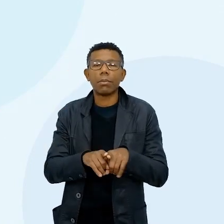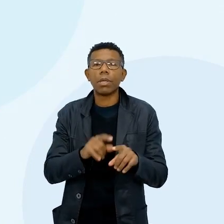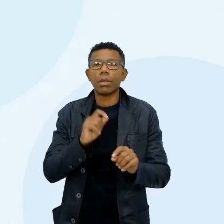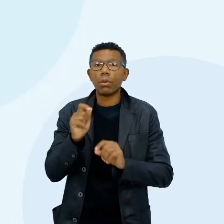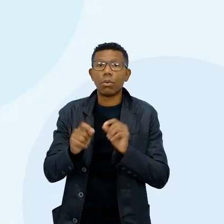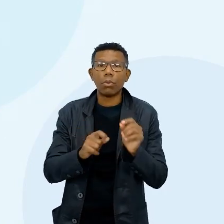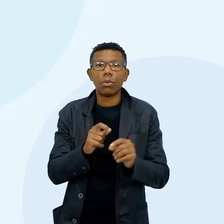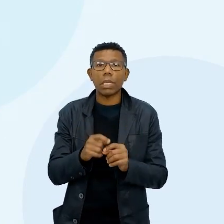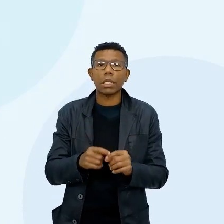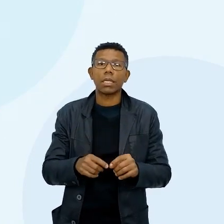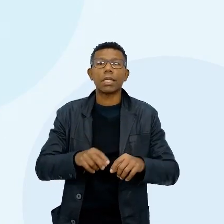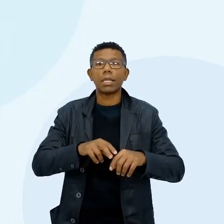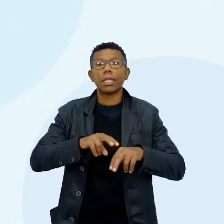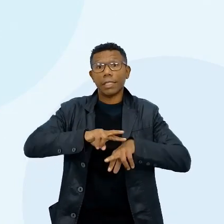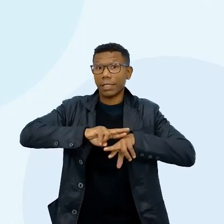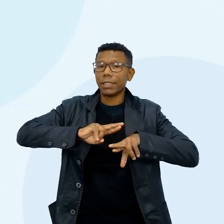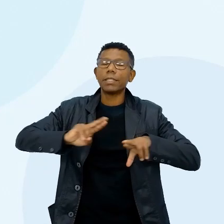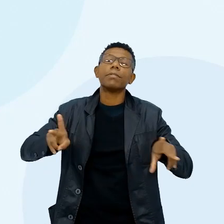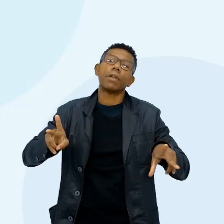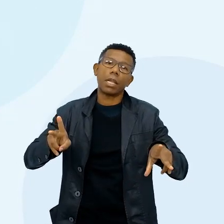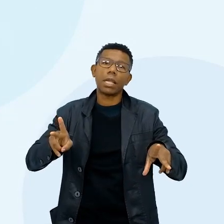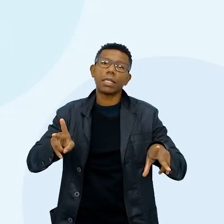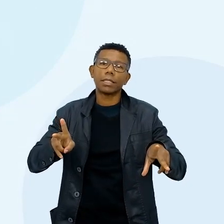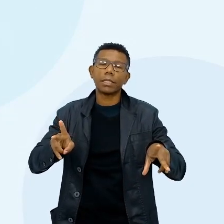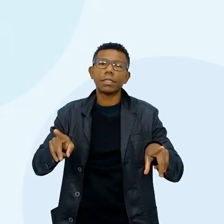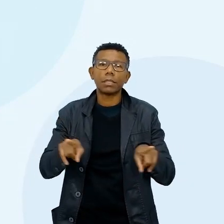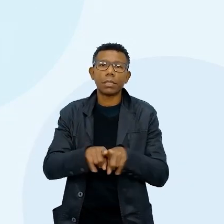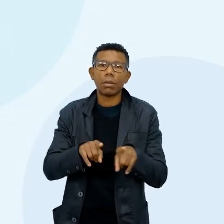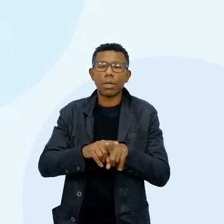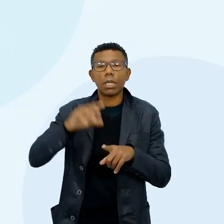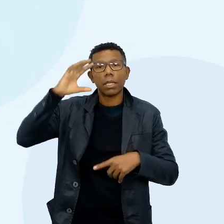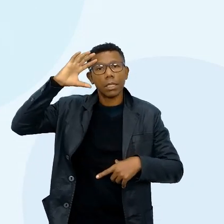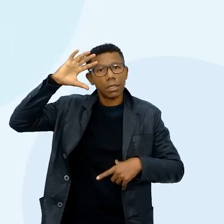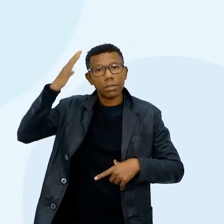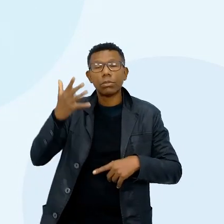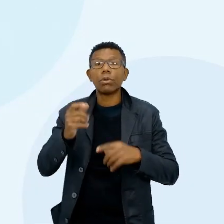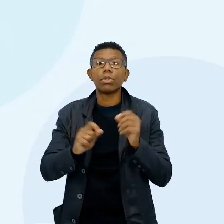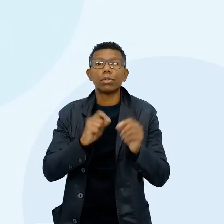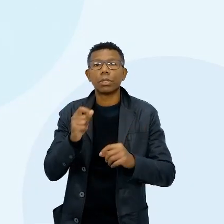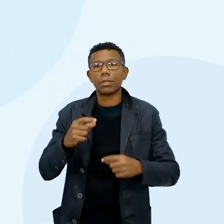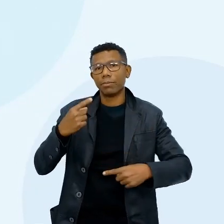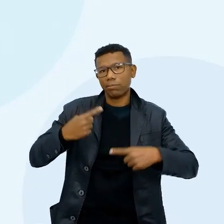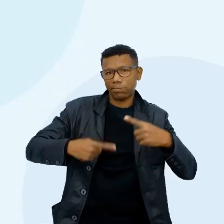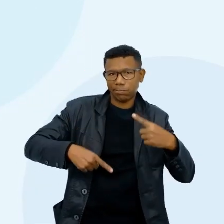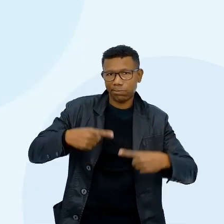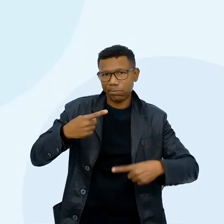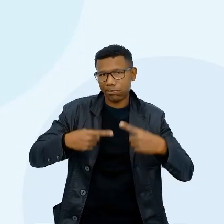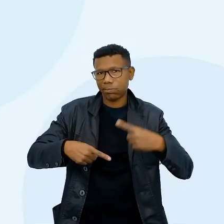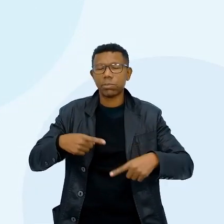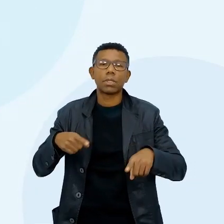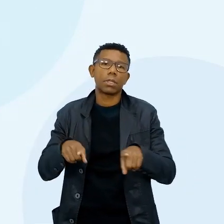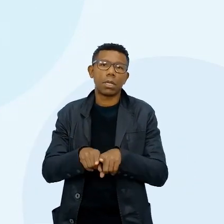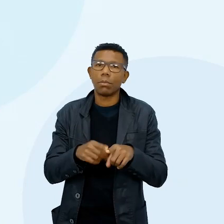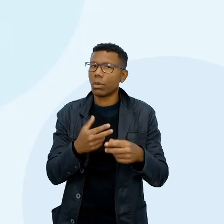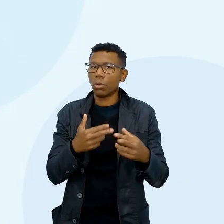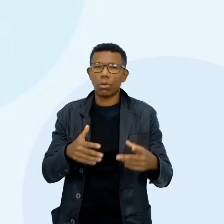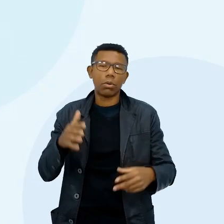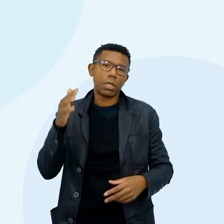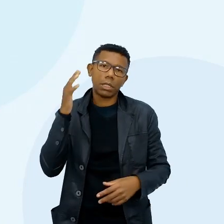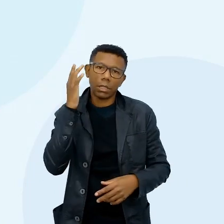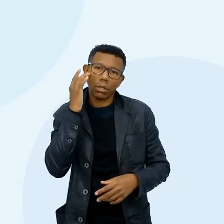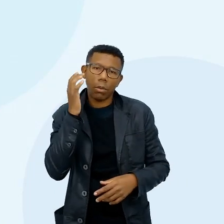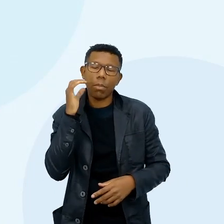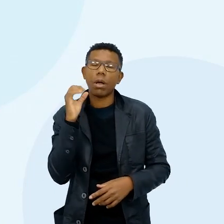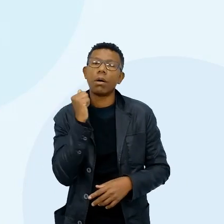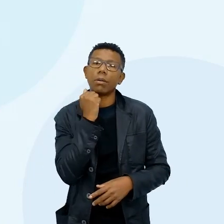os diferentes pontos de vista, e tomar decisões baseadas em argumentos e fontes de natureza científica.